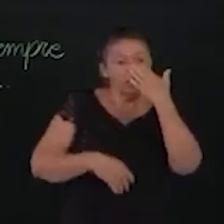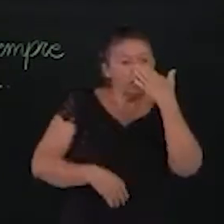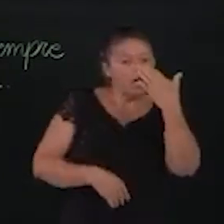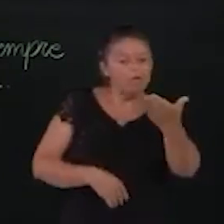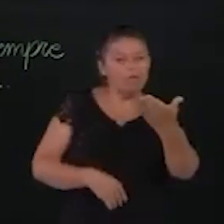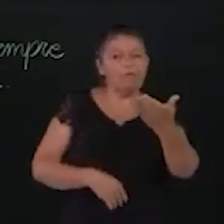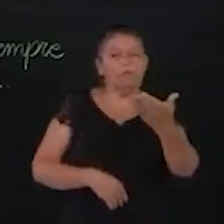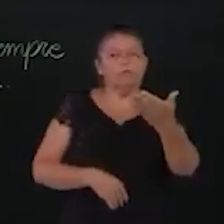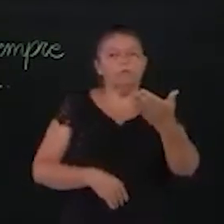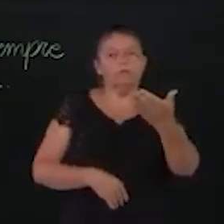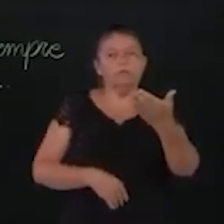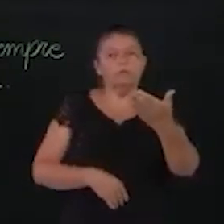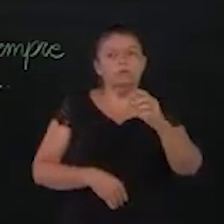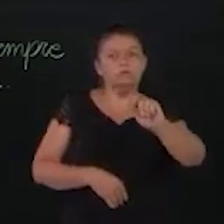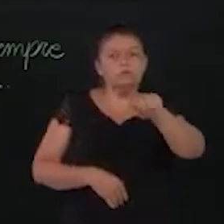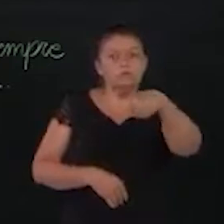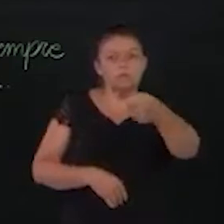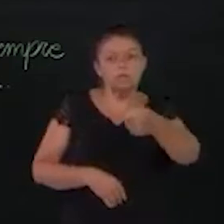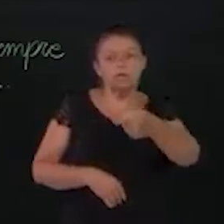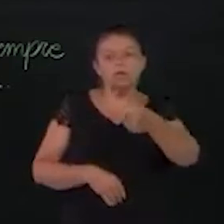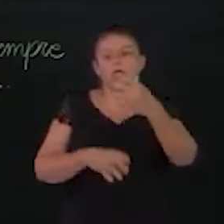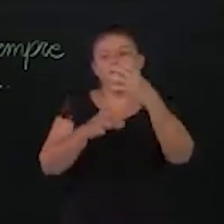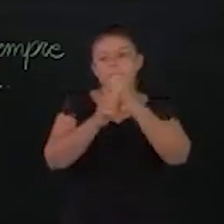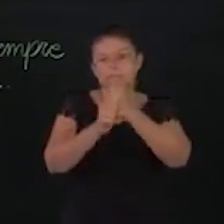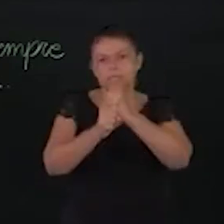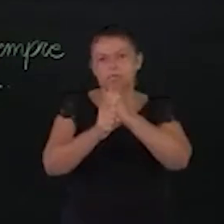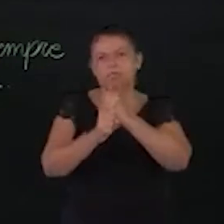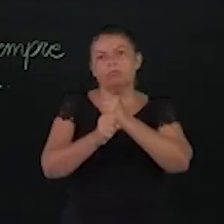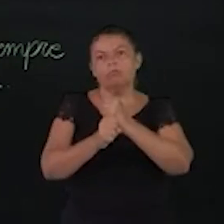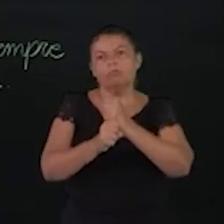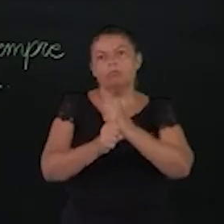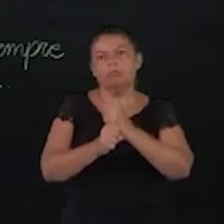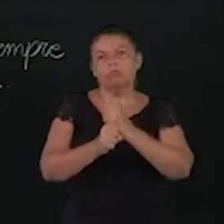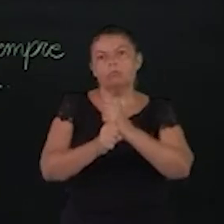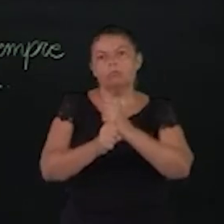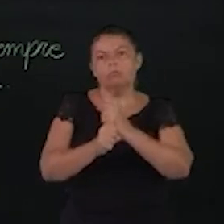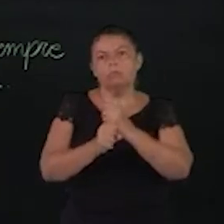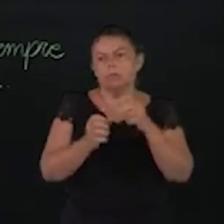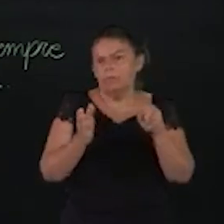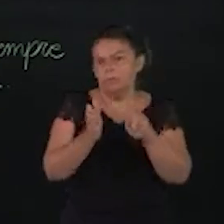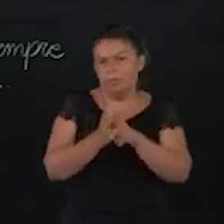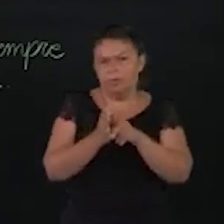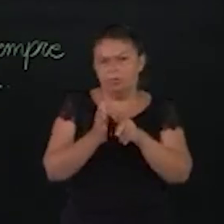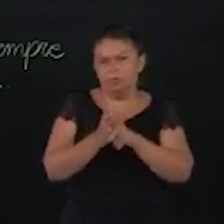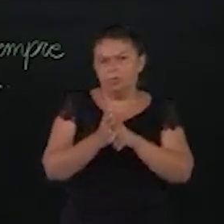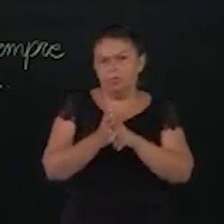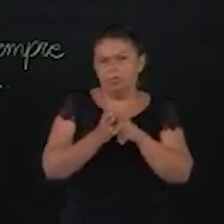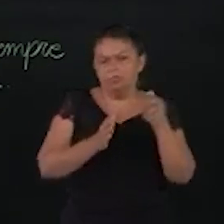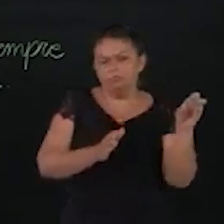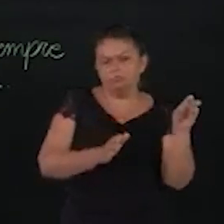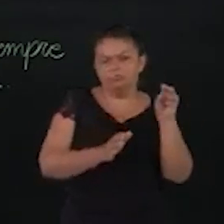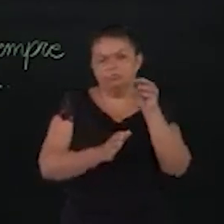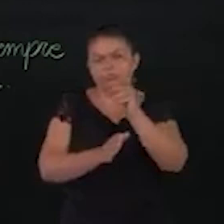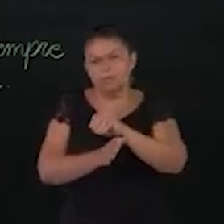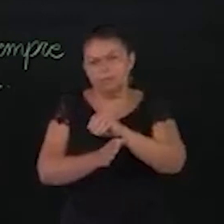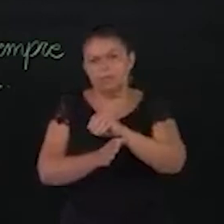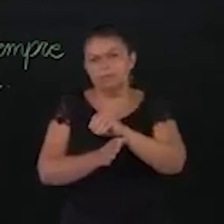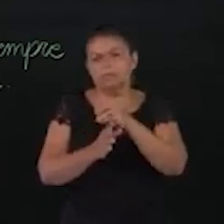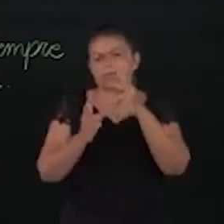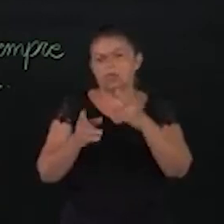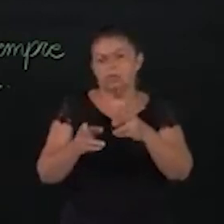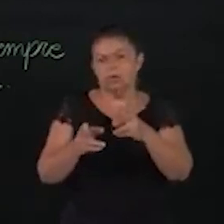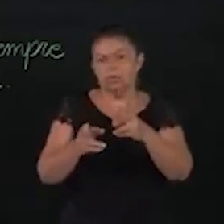dele, devido a esse sinal ser de adição, tá? Automaticamente o valor que está aqui dentro